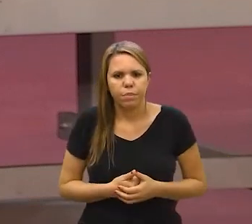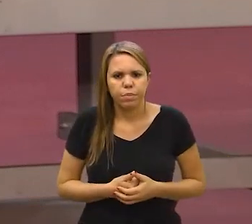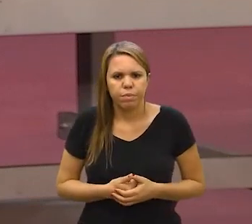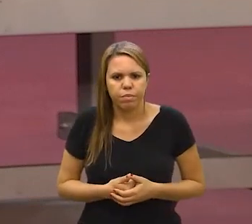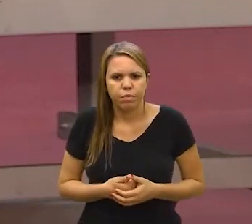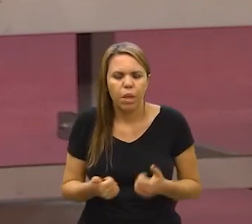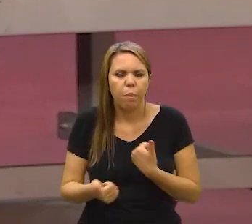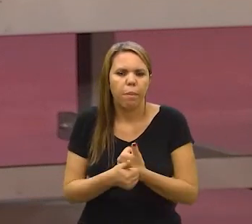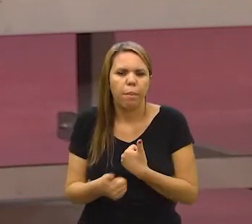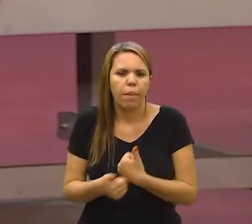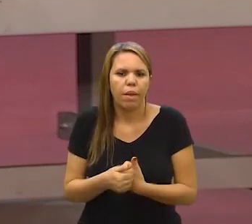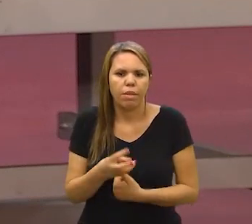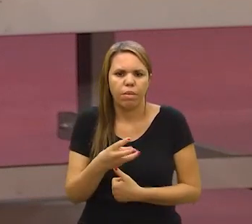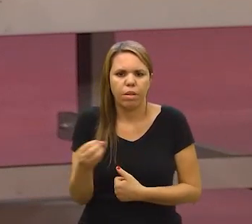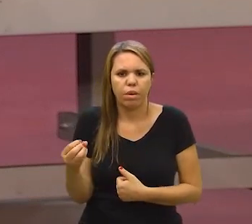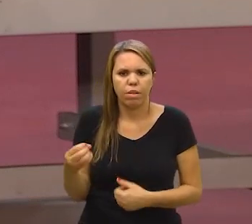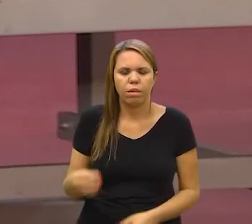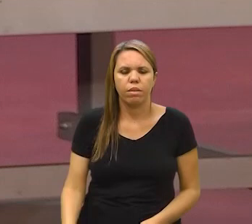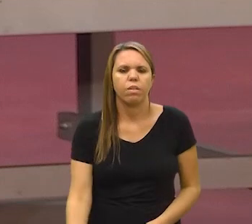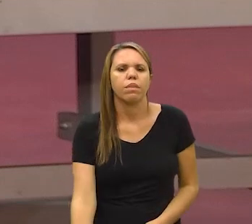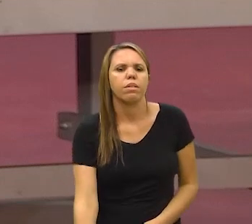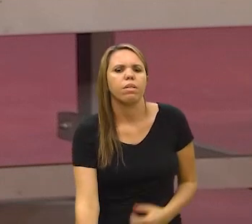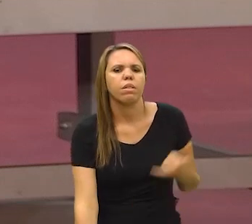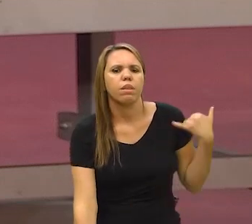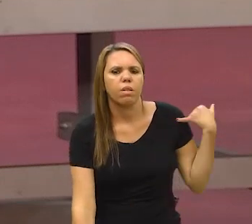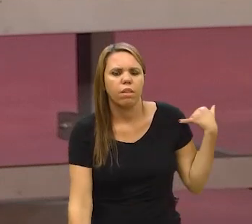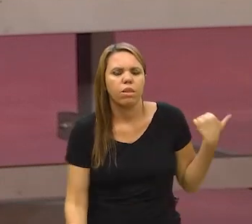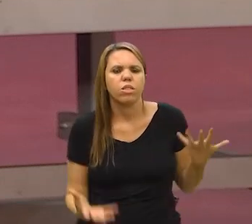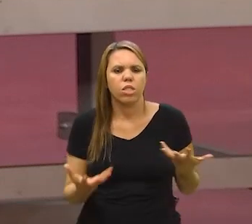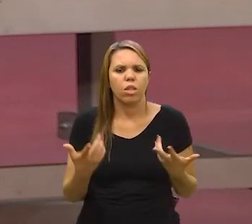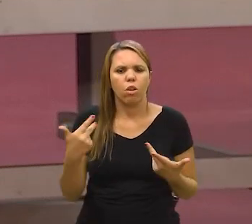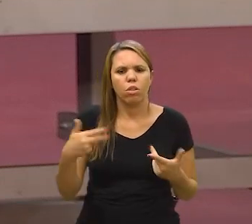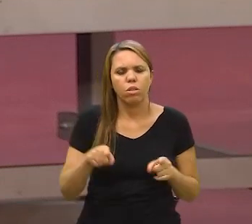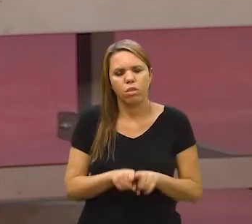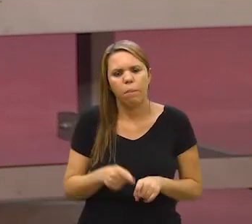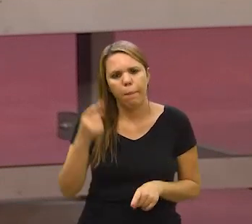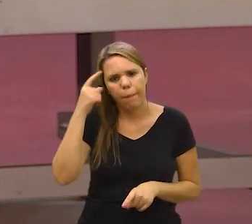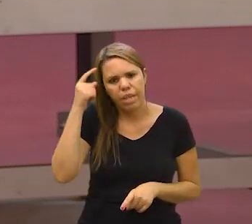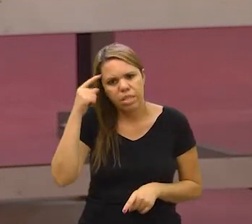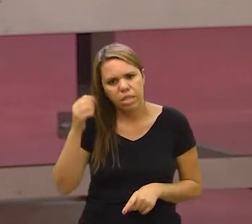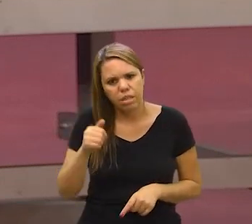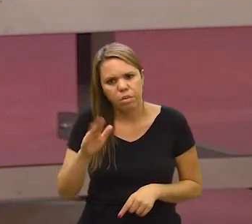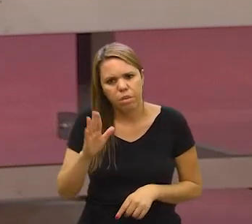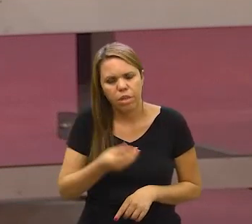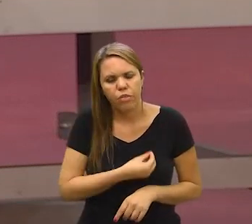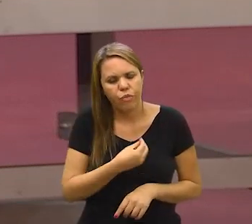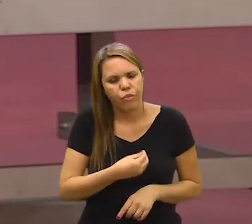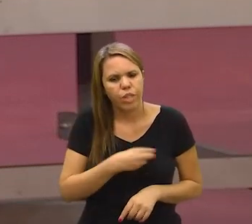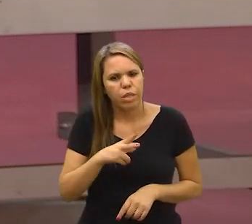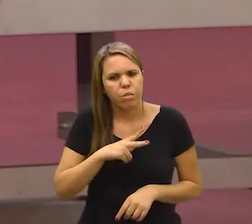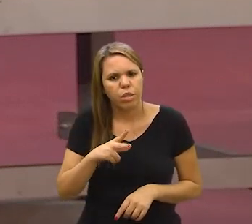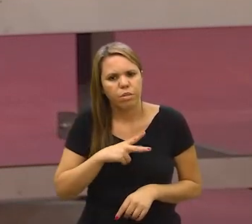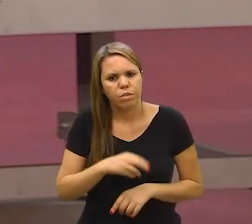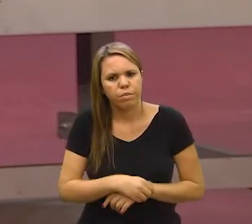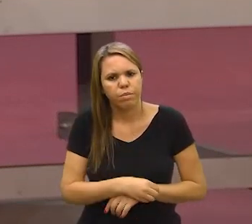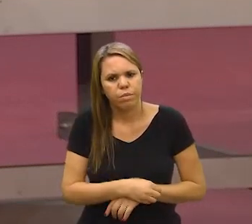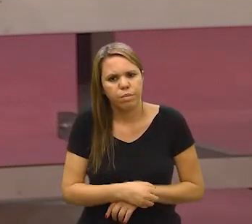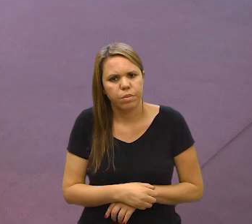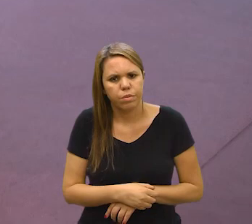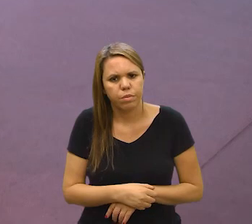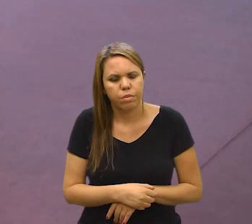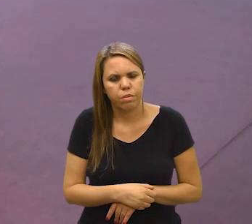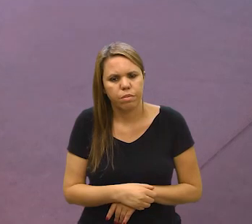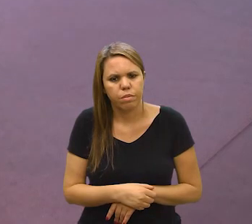estou perto dos 30, então a gente vai querendo outras coisas, vai pensando um pouco mais no lado da vida pessoal. Então eu tô vendo,